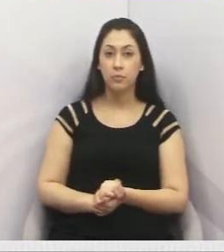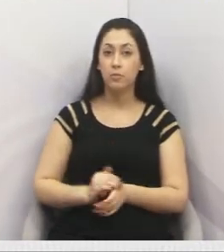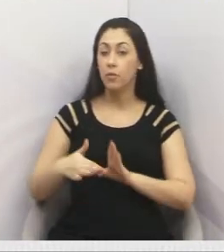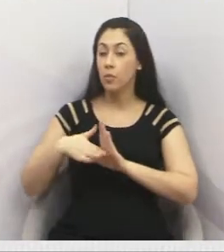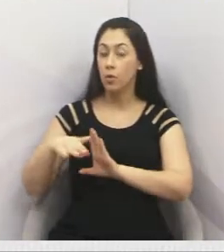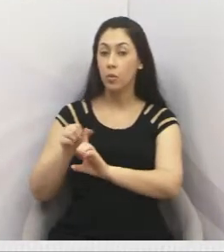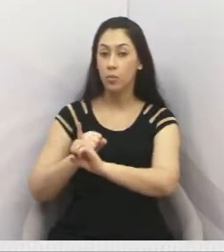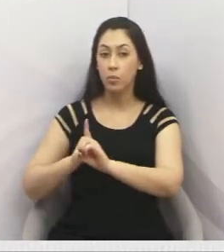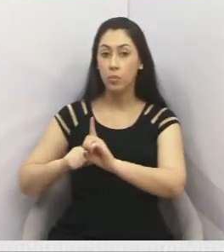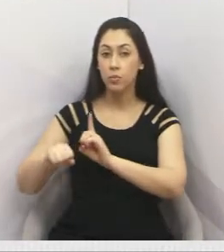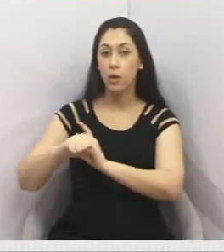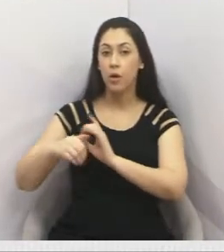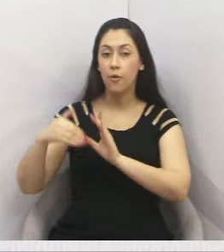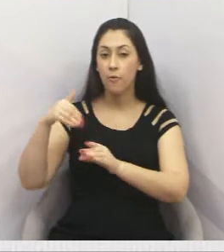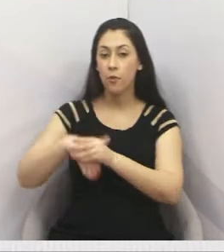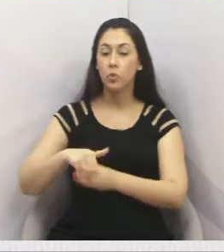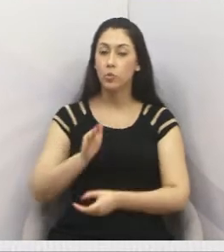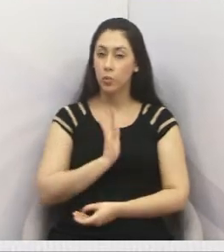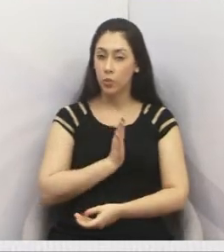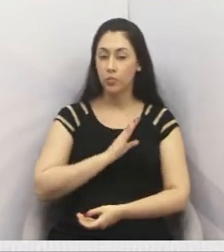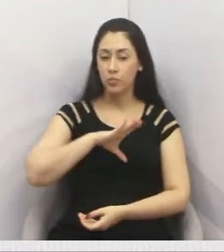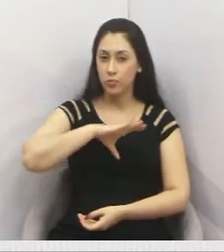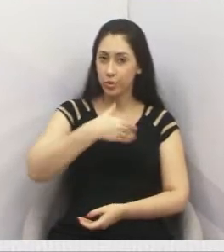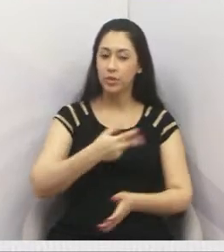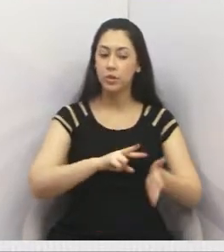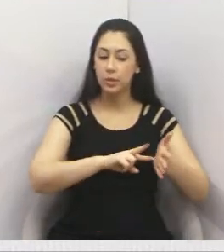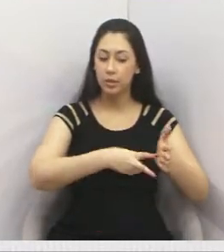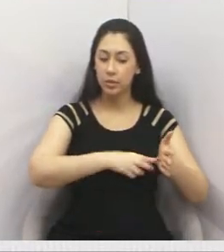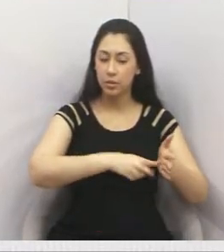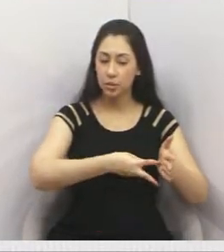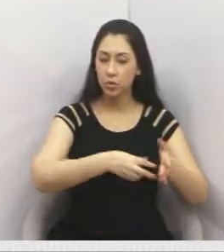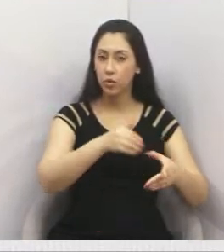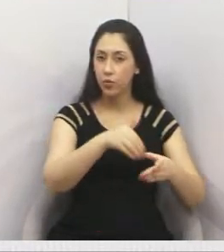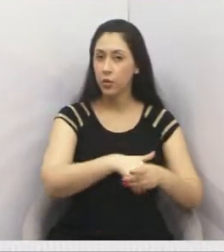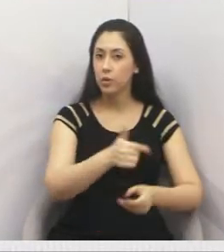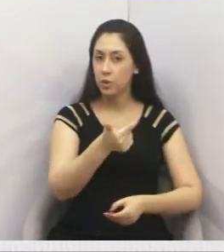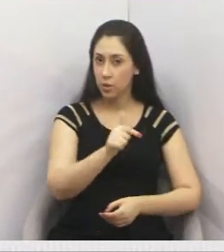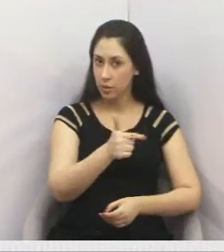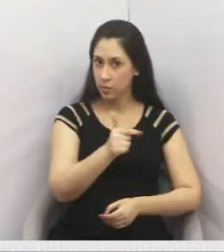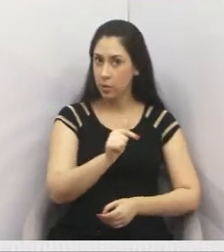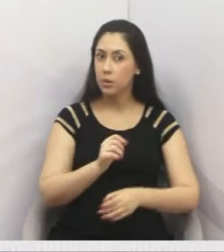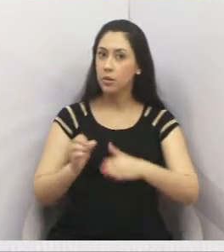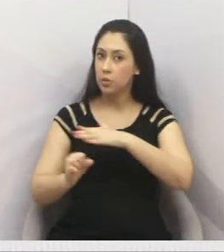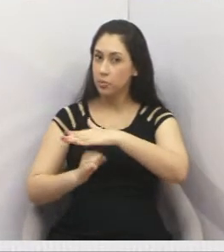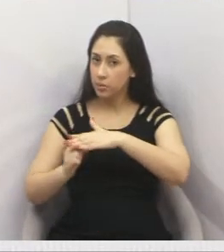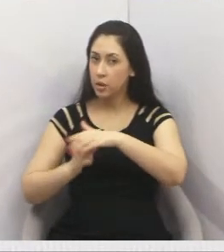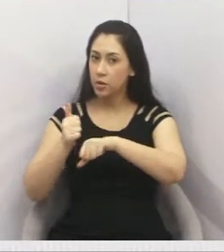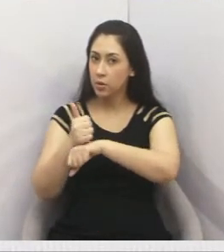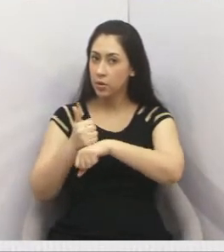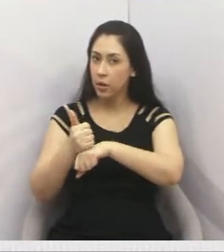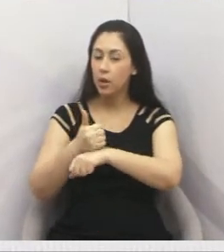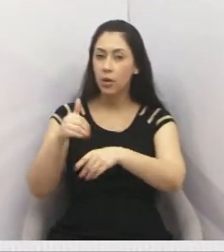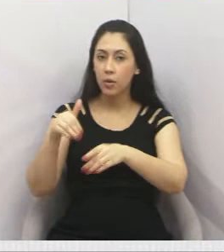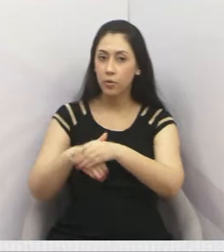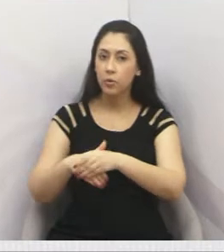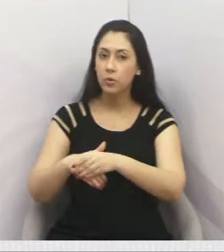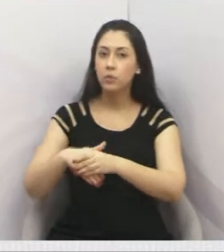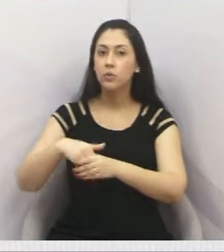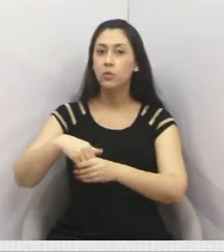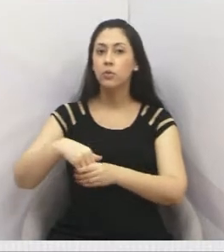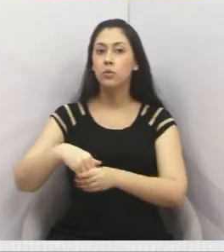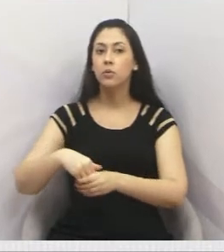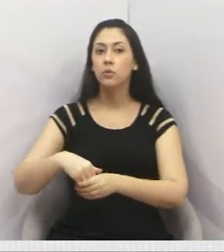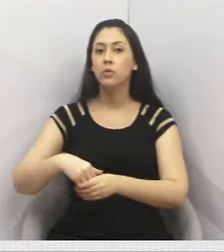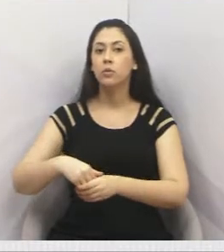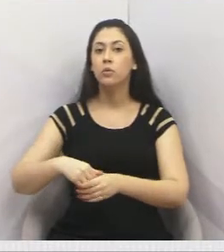Movimentos populares, Quilombo Coração Valente, entidade de classe sindical em branco, empresas ou entidades profissionais, Sindicato do